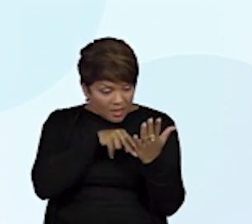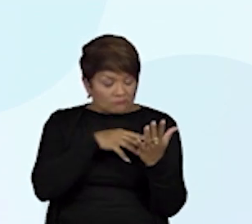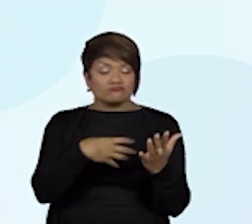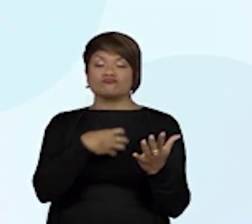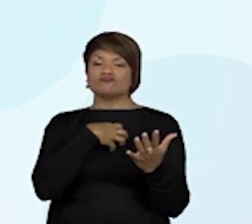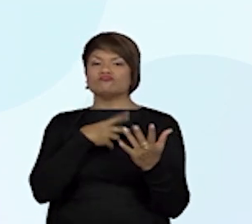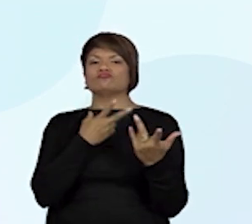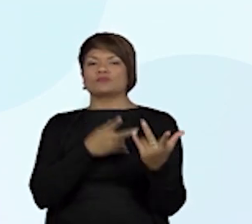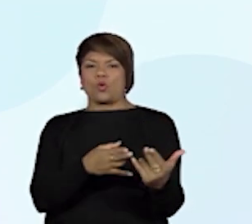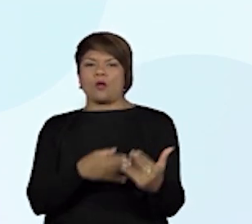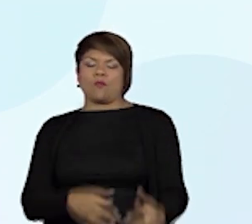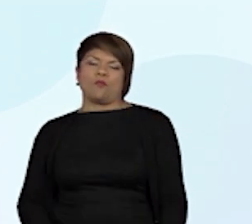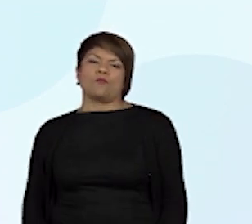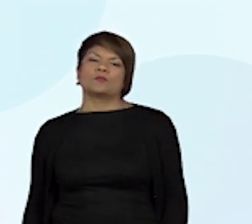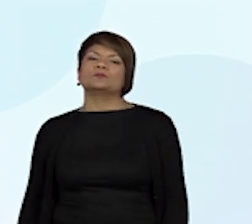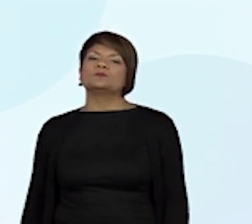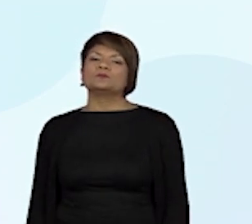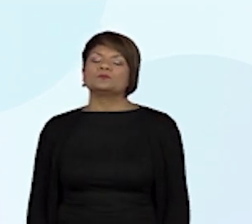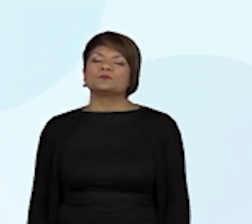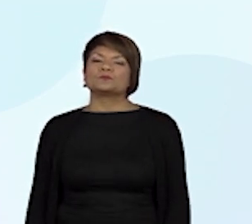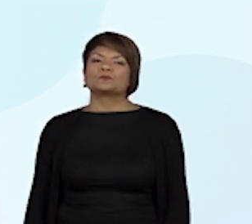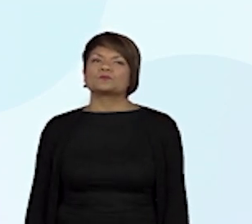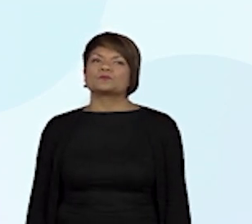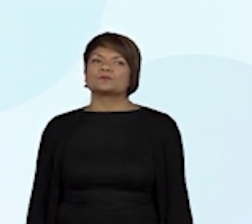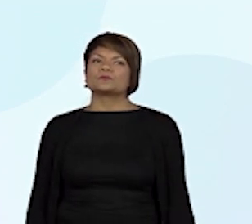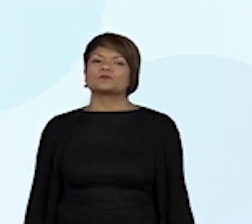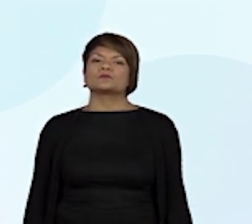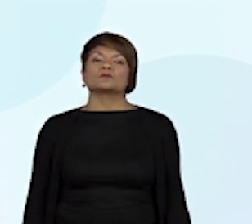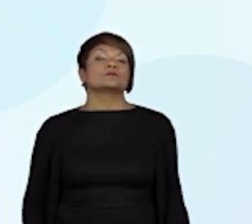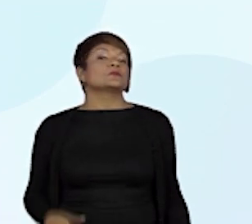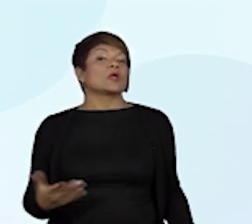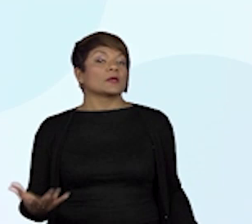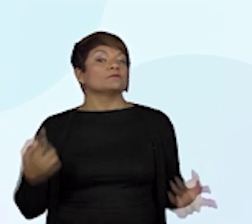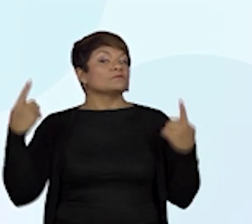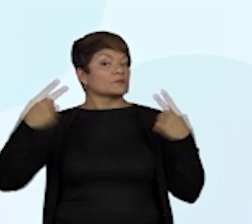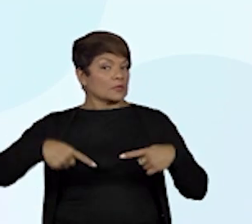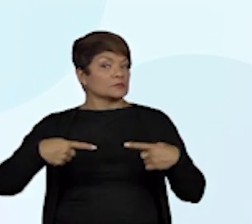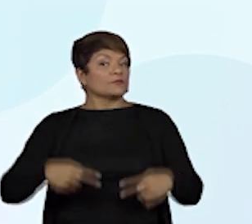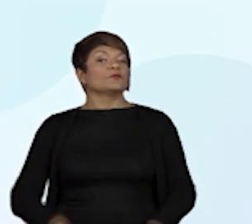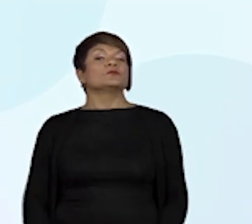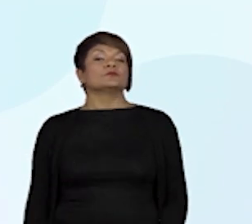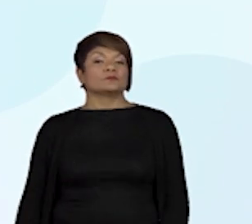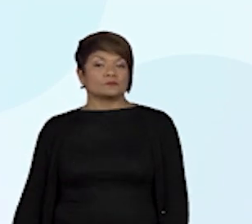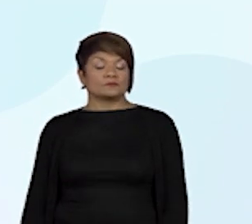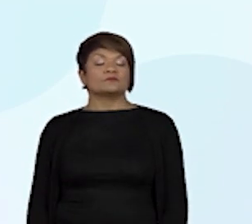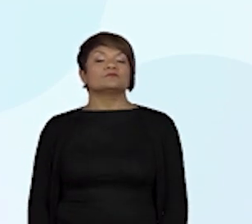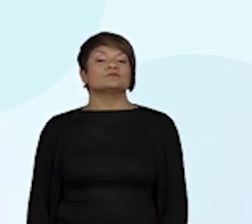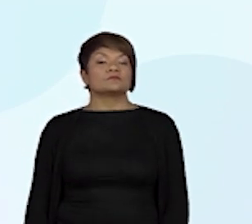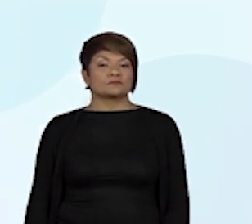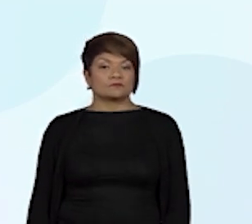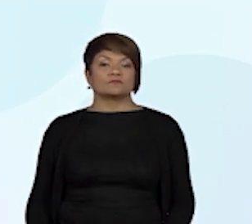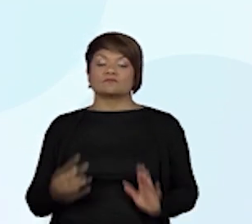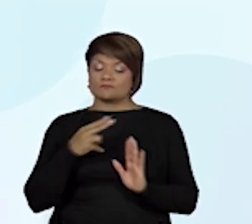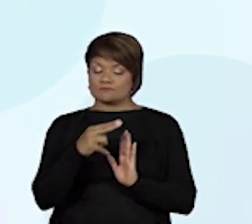passando. E aí, pessoal? Olha, é um bom desafio, professora Joyce. Eles acompanharam, eles estavam